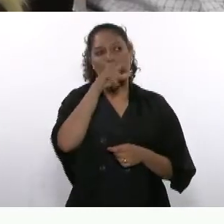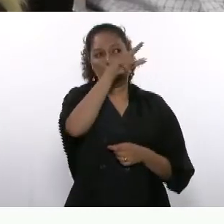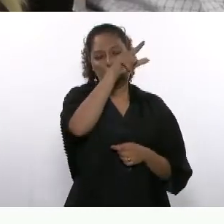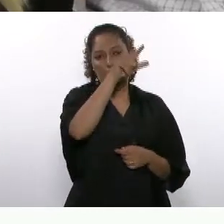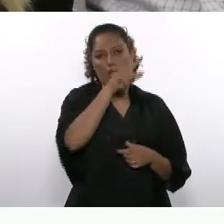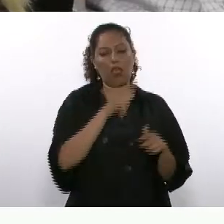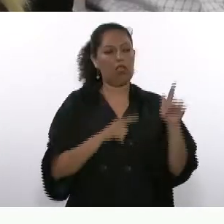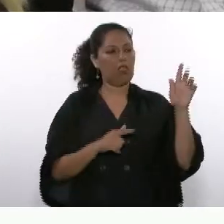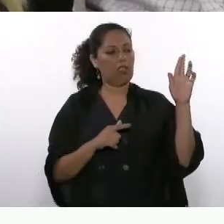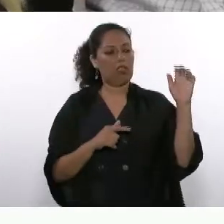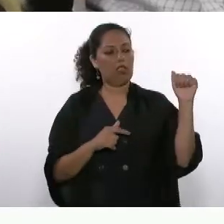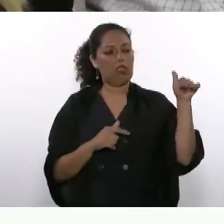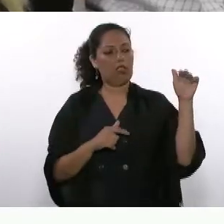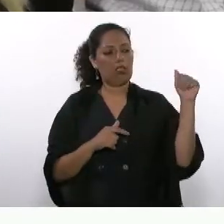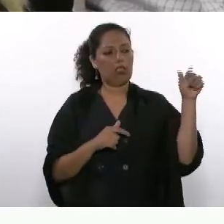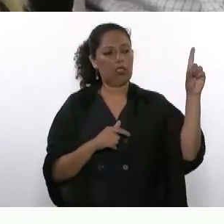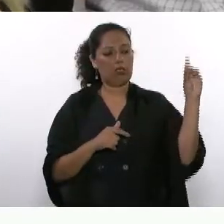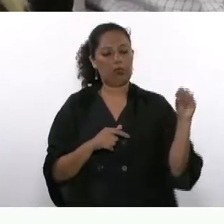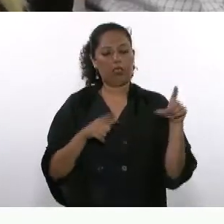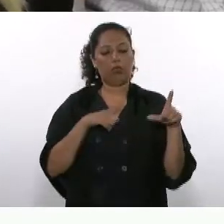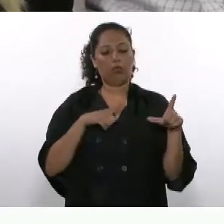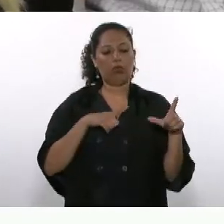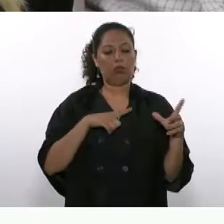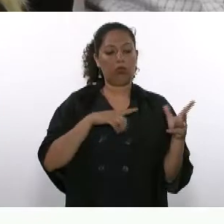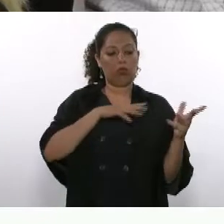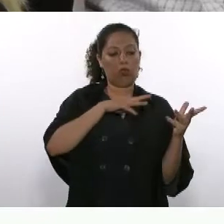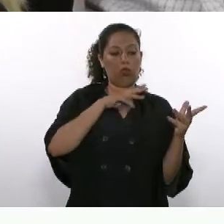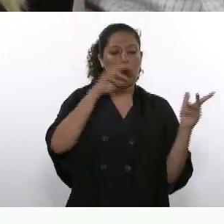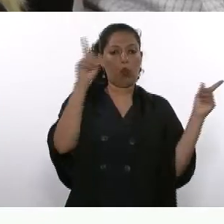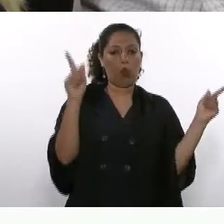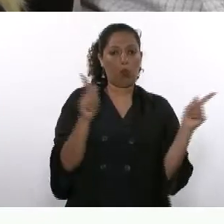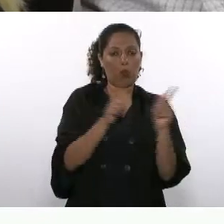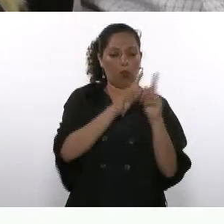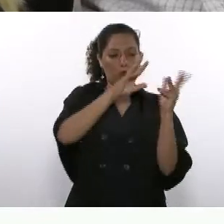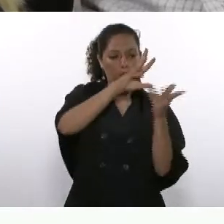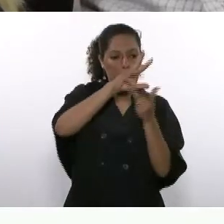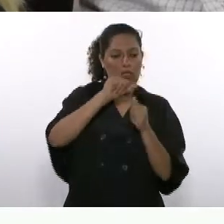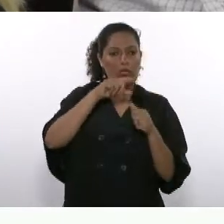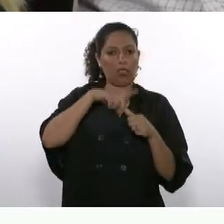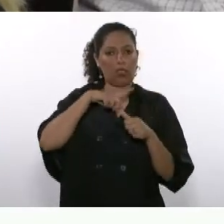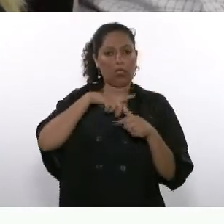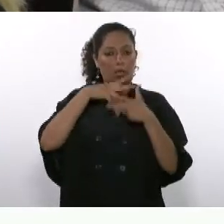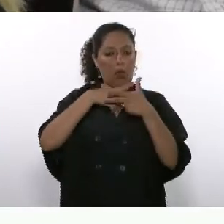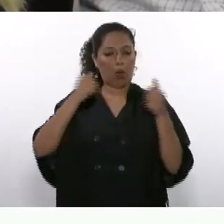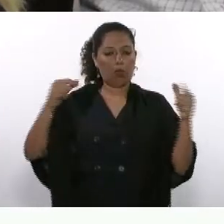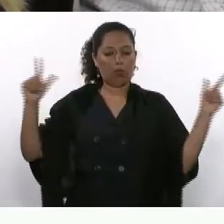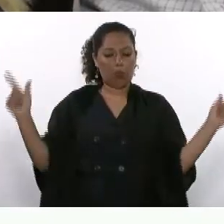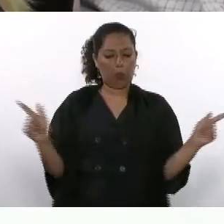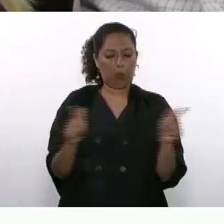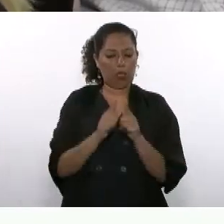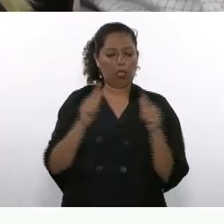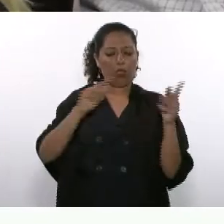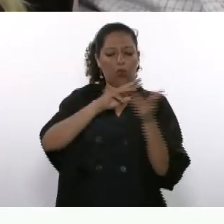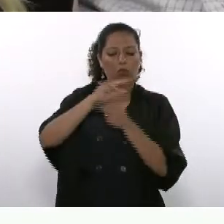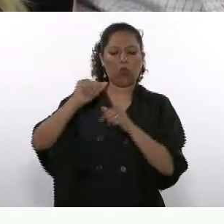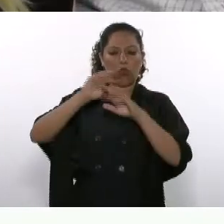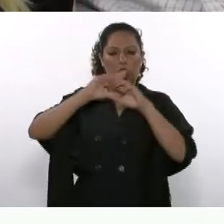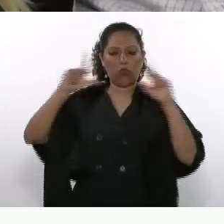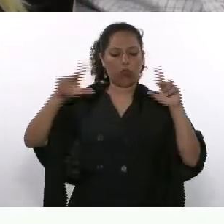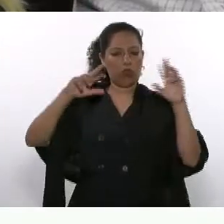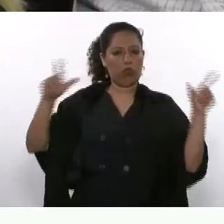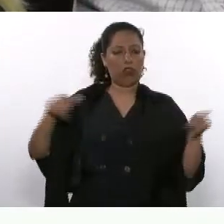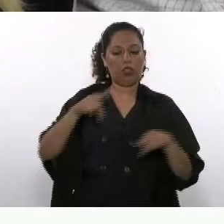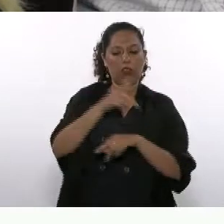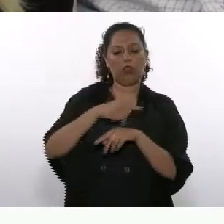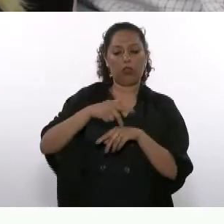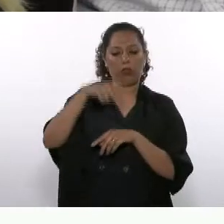Gramado um espaço chamado Minimundo, é um parque temático, onde ele tem réplicas de várias cidades do mundo e do Brasil, e o